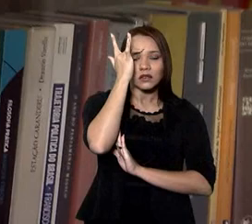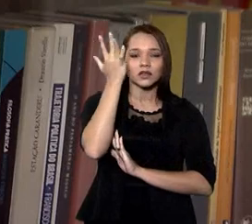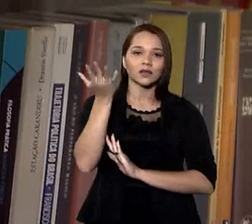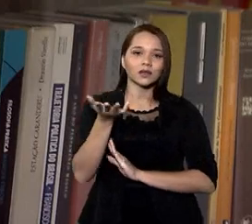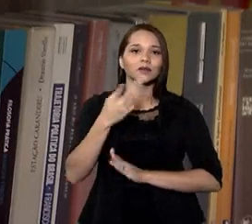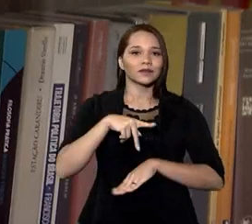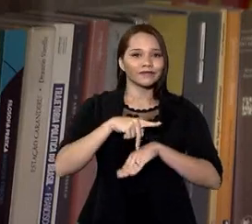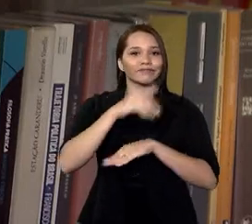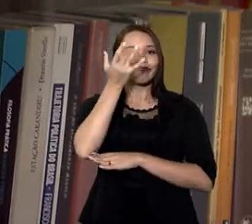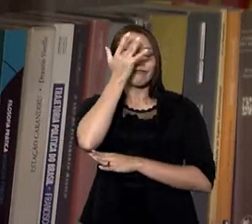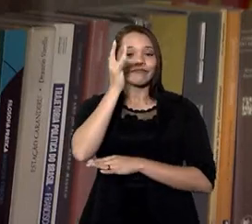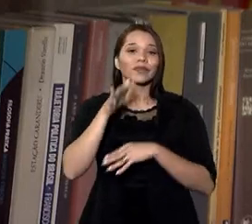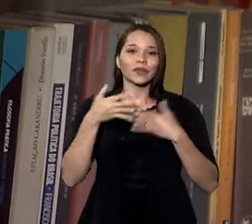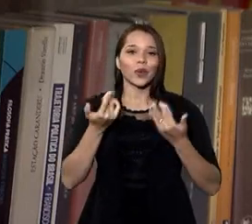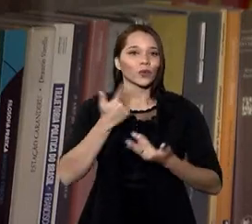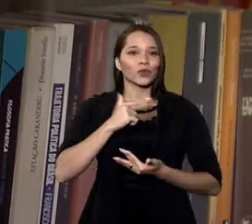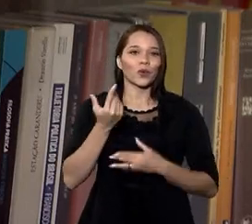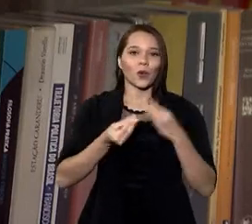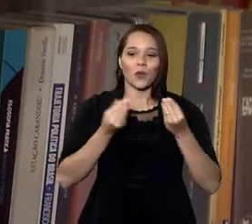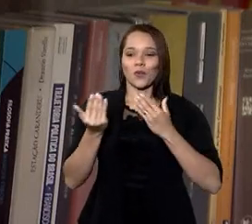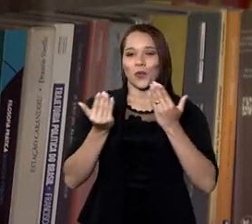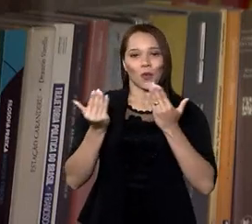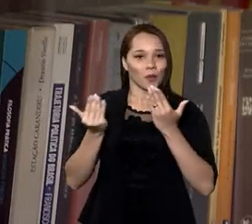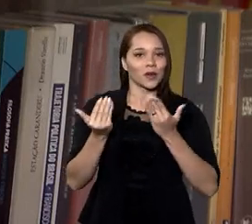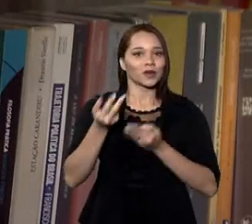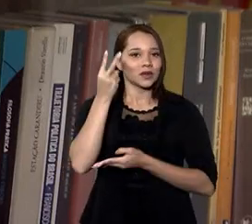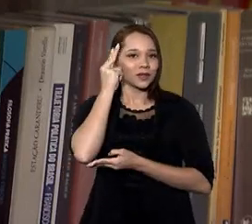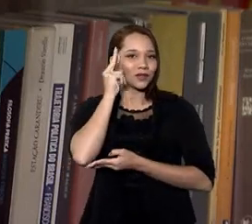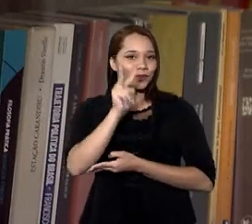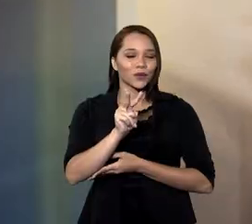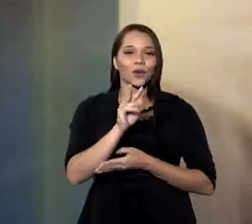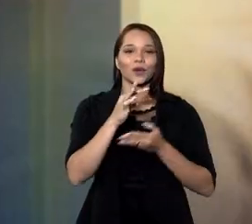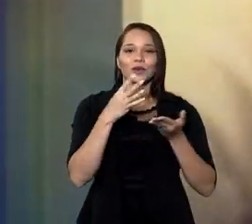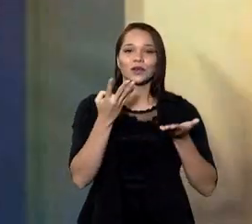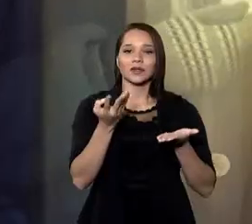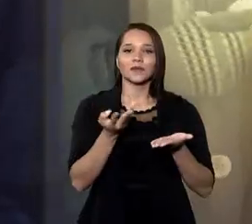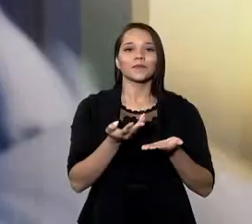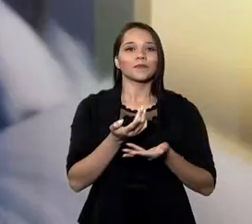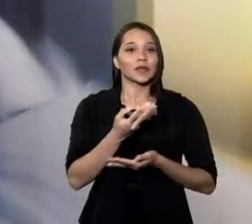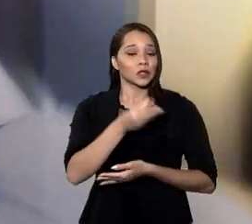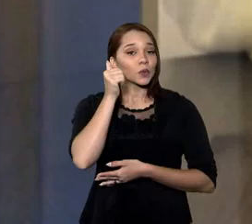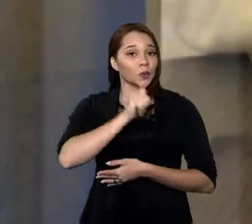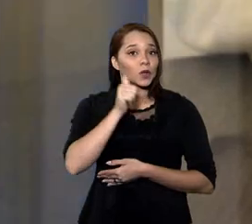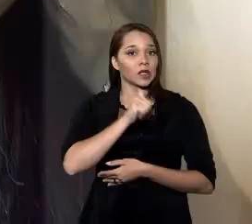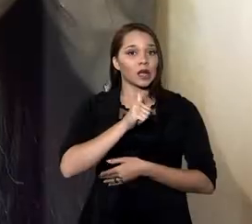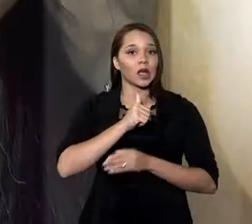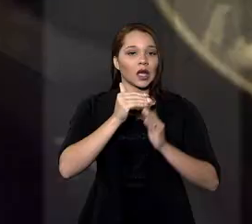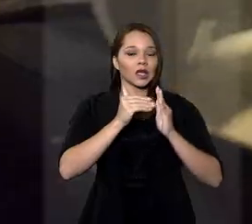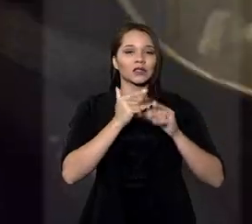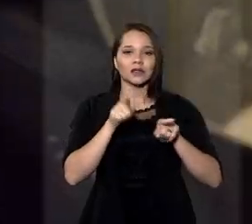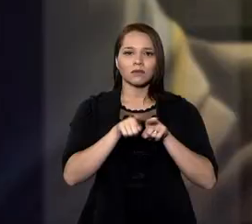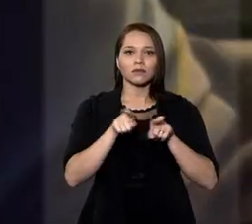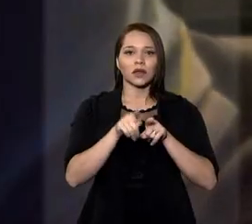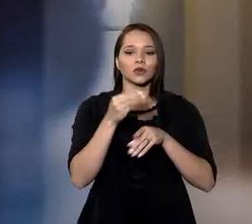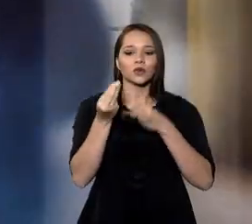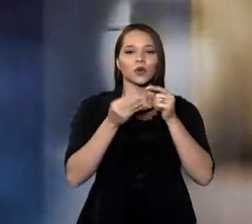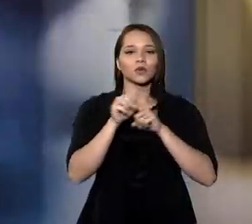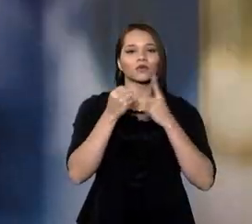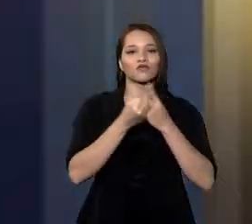pode comparar histórias de mulheres de classes sociais diferentes